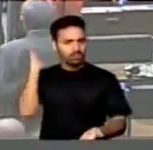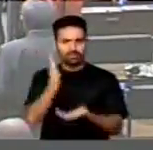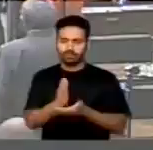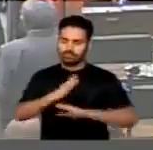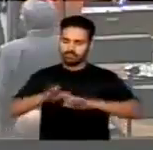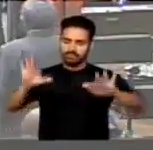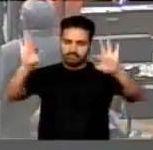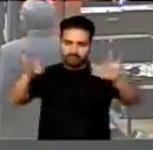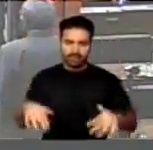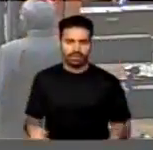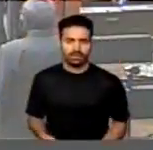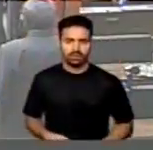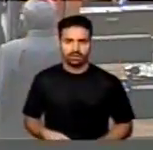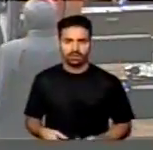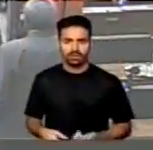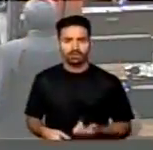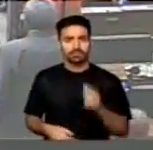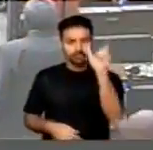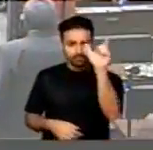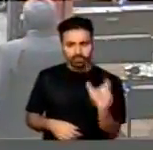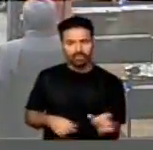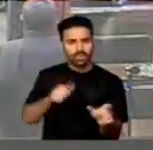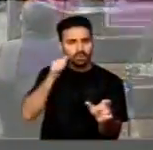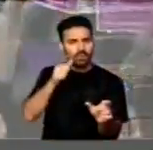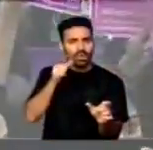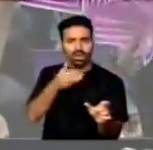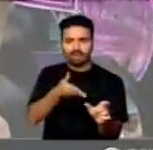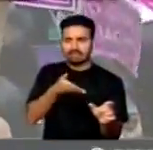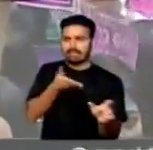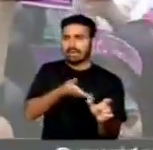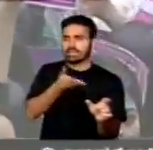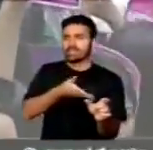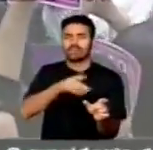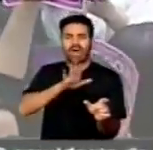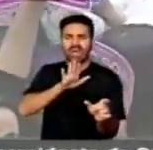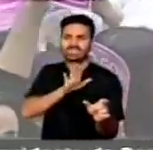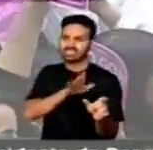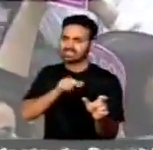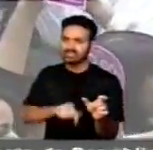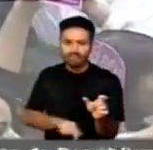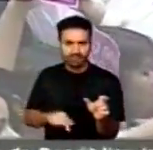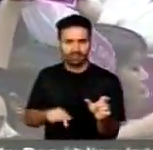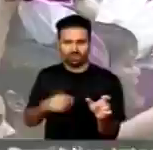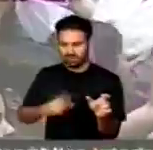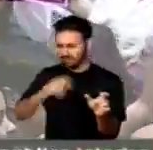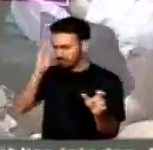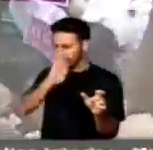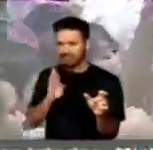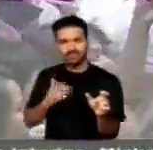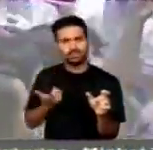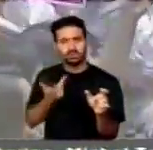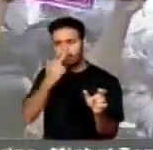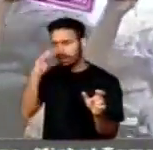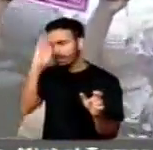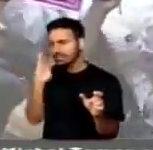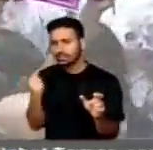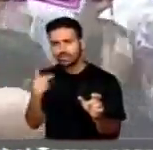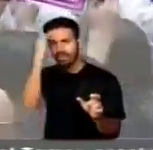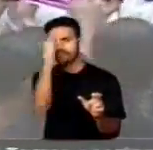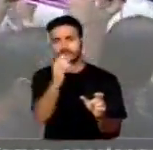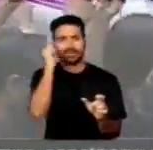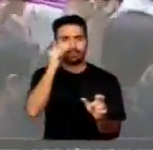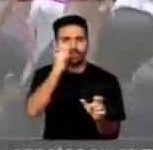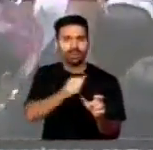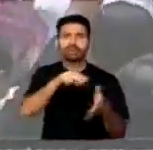presidente. Uma mulher tratada da forma como está sendo tratada nesse país está